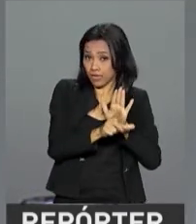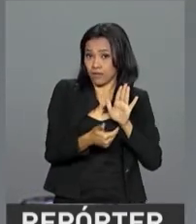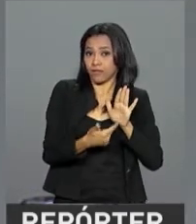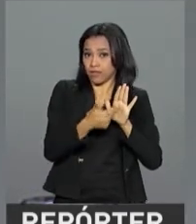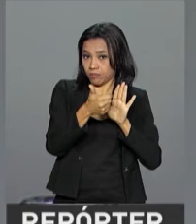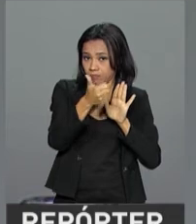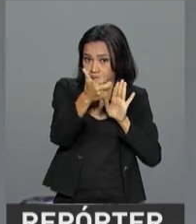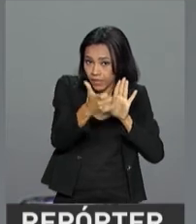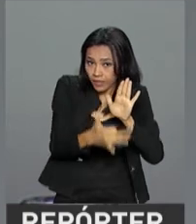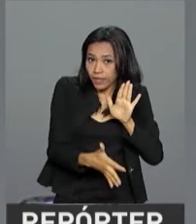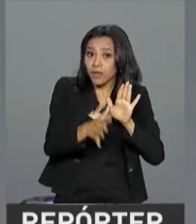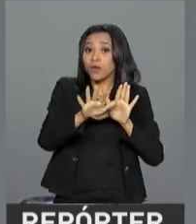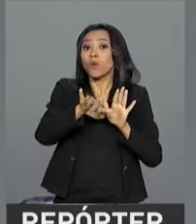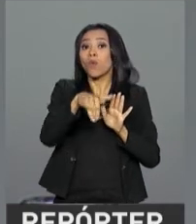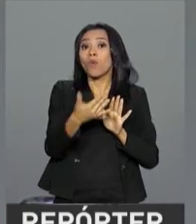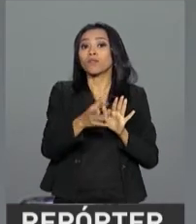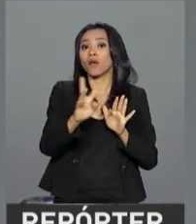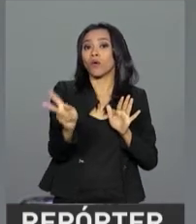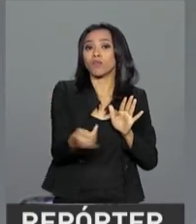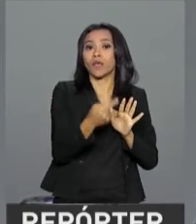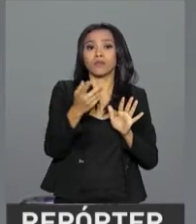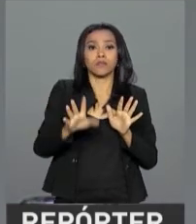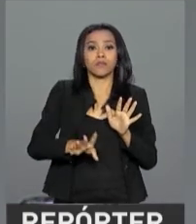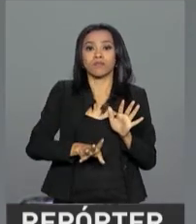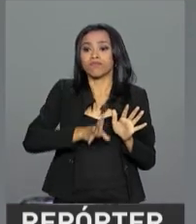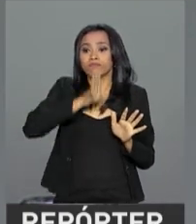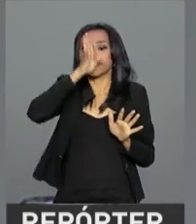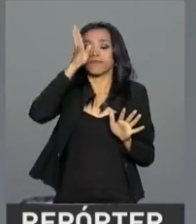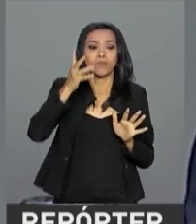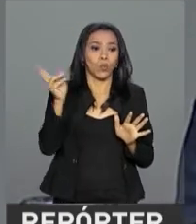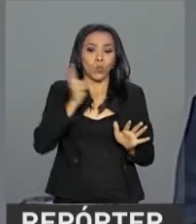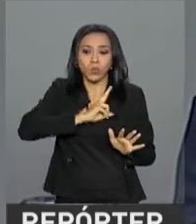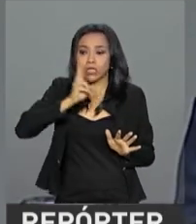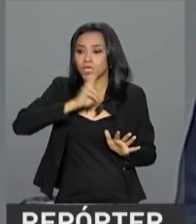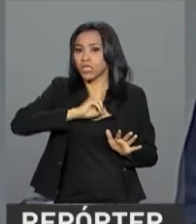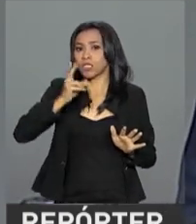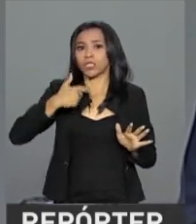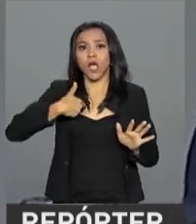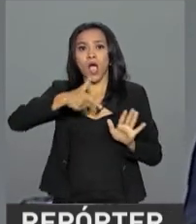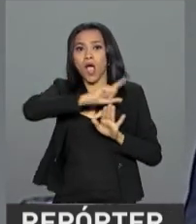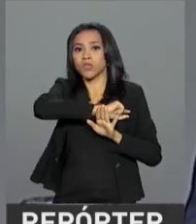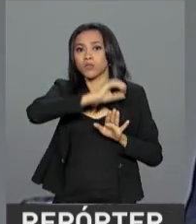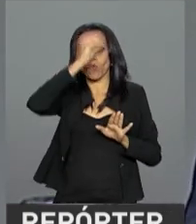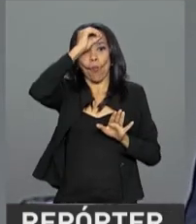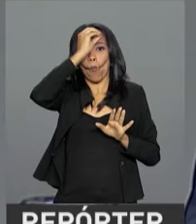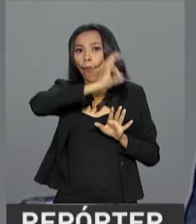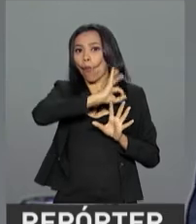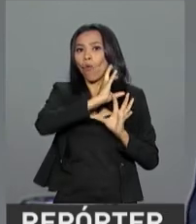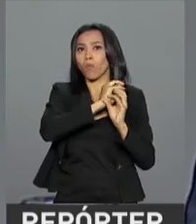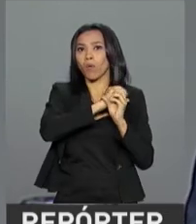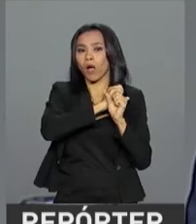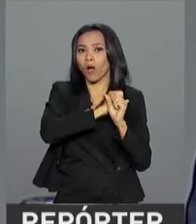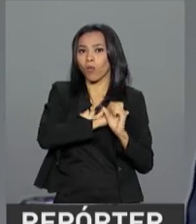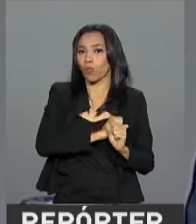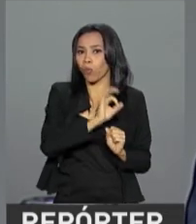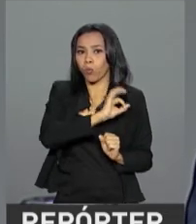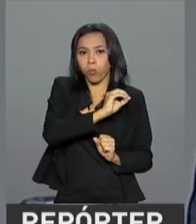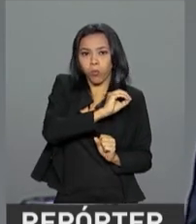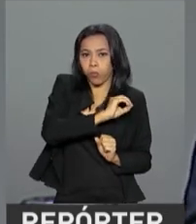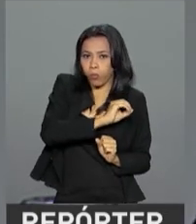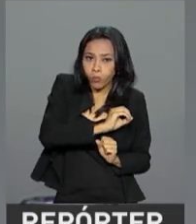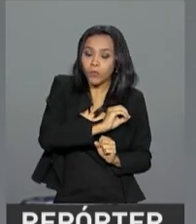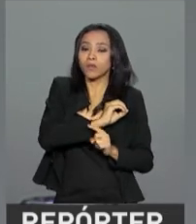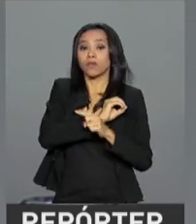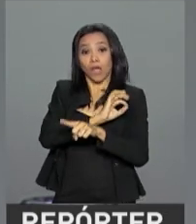tem uma situação imprevista urgente e relevante como essa eu acho que quanto a isso não há dúvida por parte de ninguém